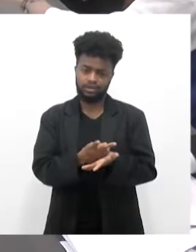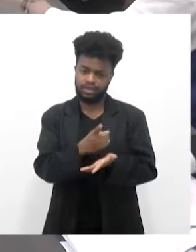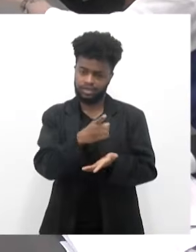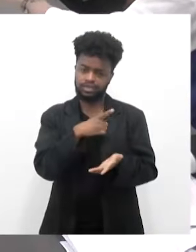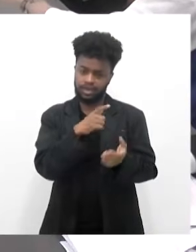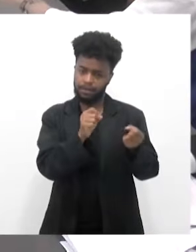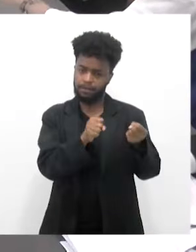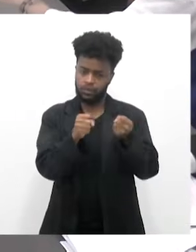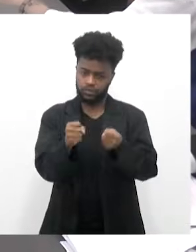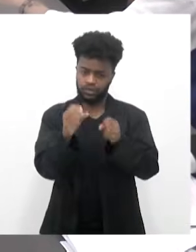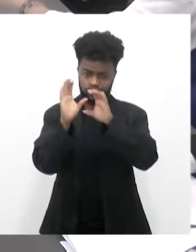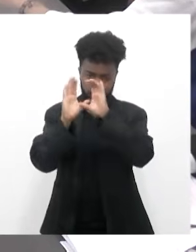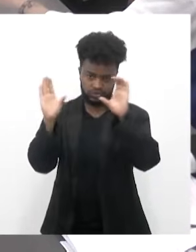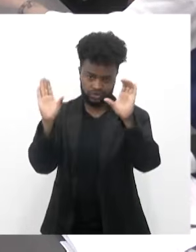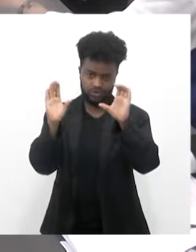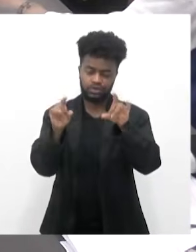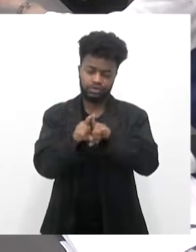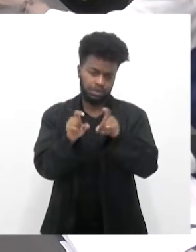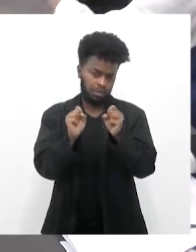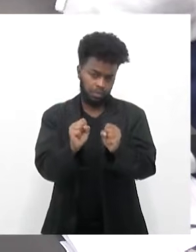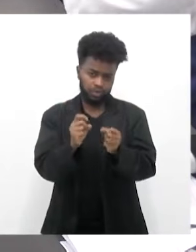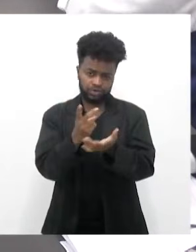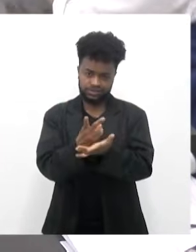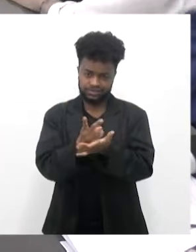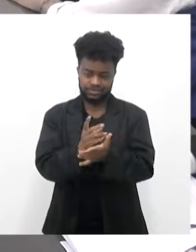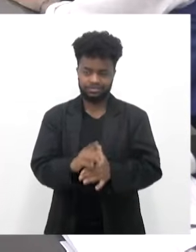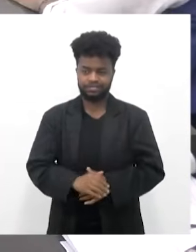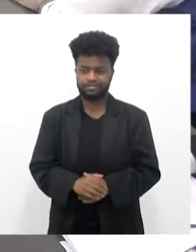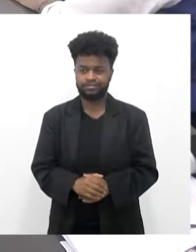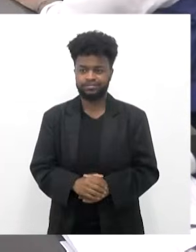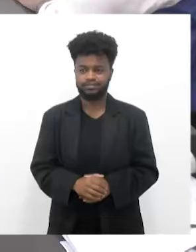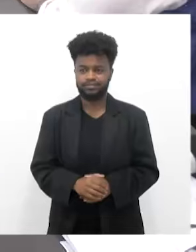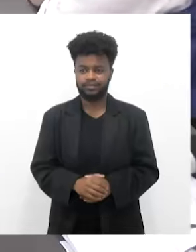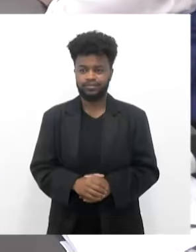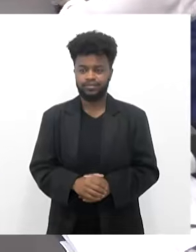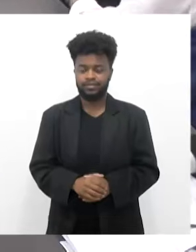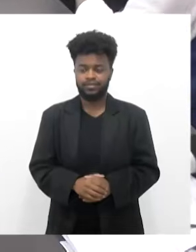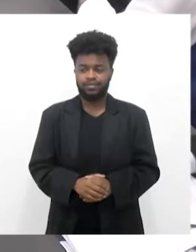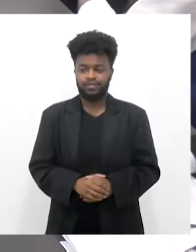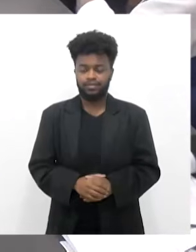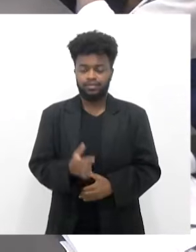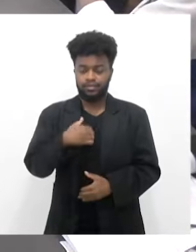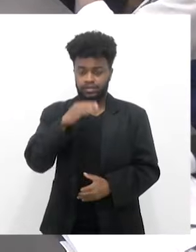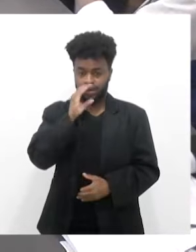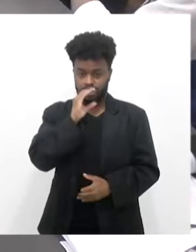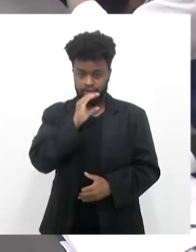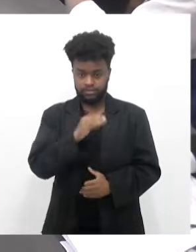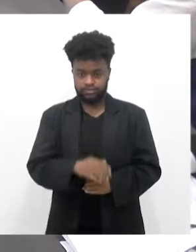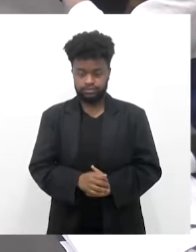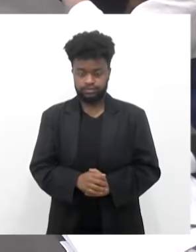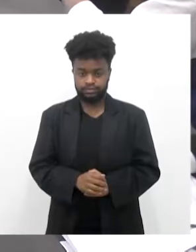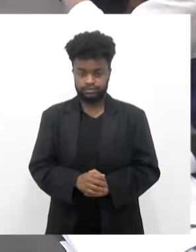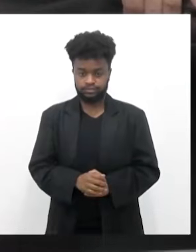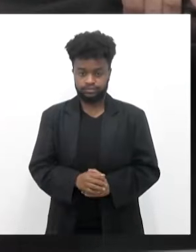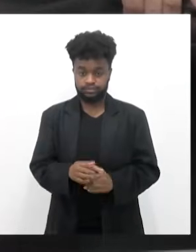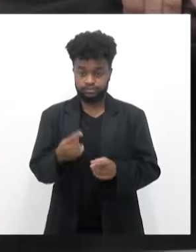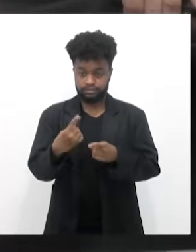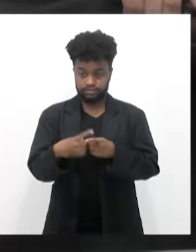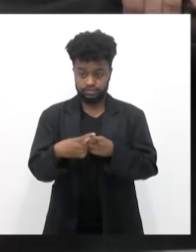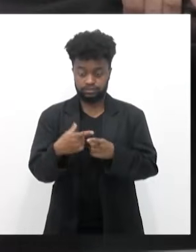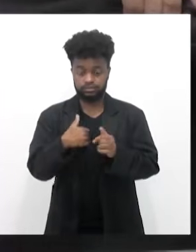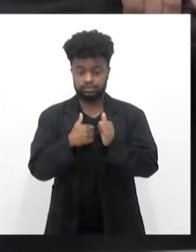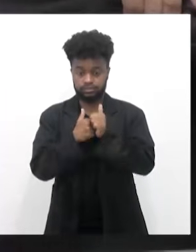poderes celestiais e sempre poderá fazer isso. Eu serei breve. Intercederei por Vossa Excelência. Serei breve. Até porque